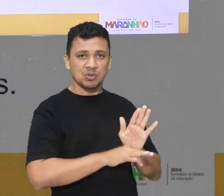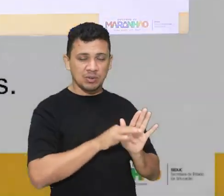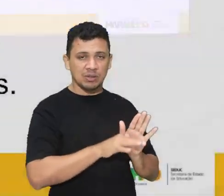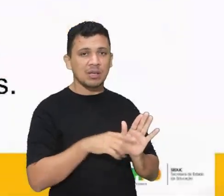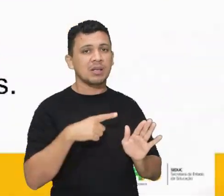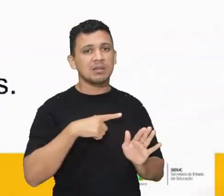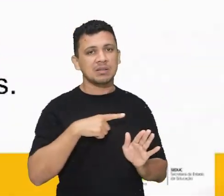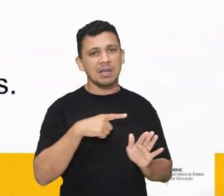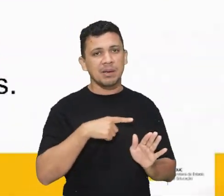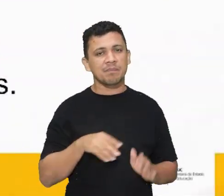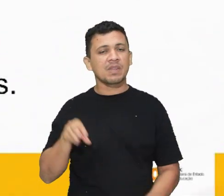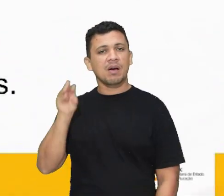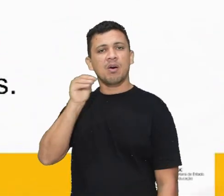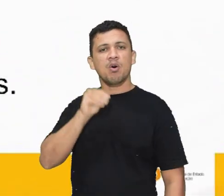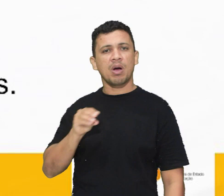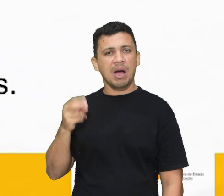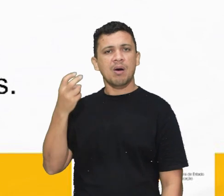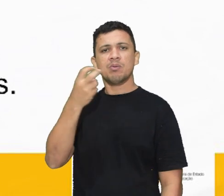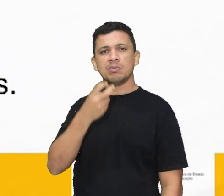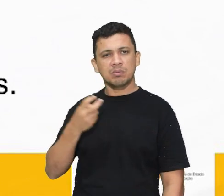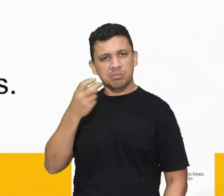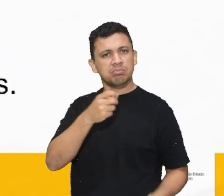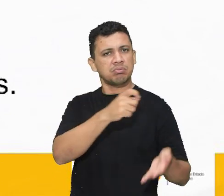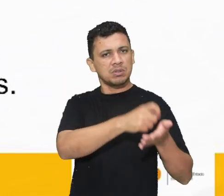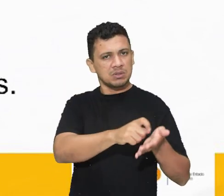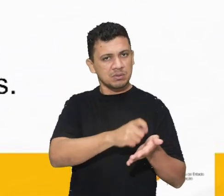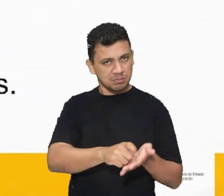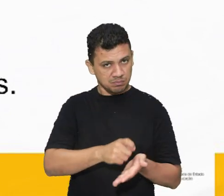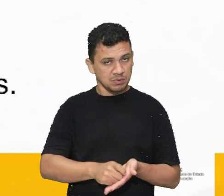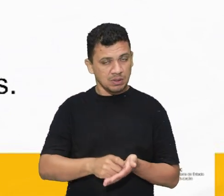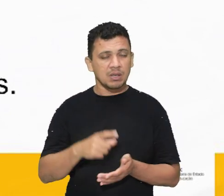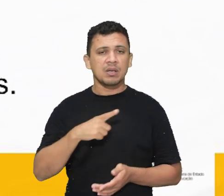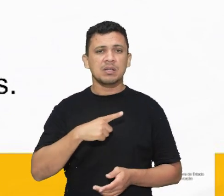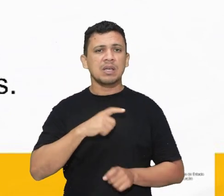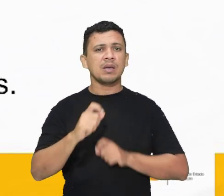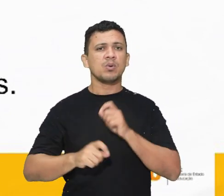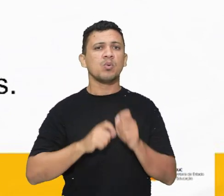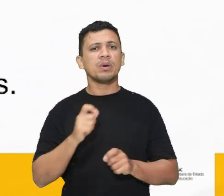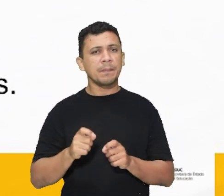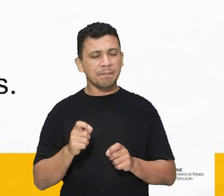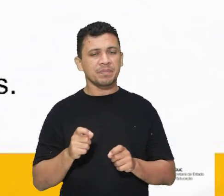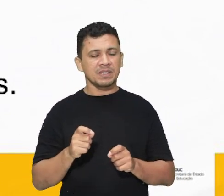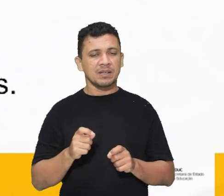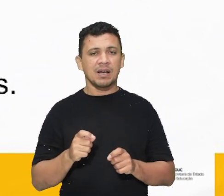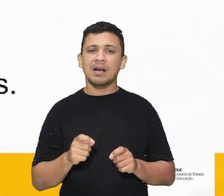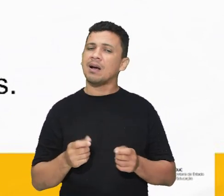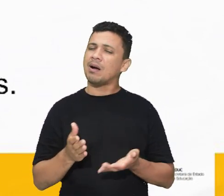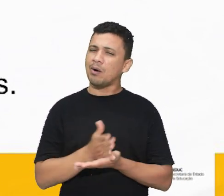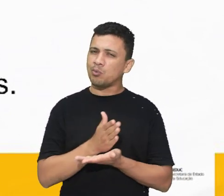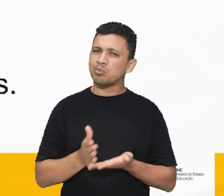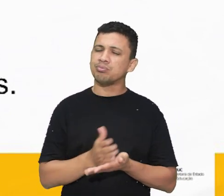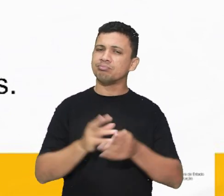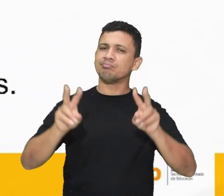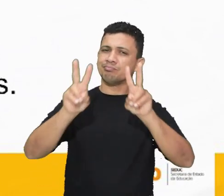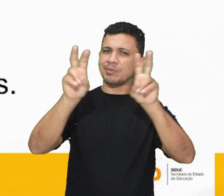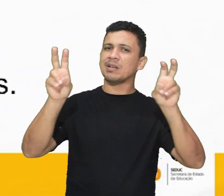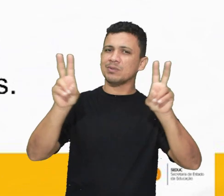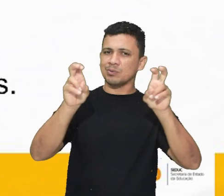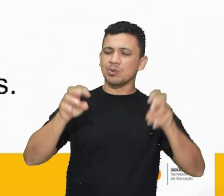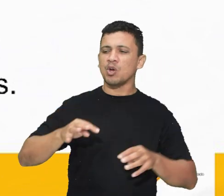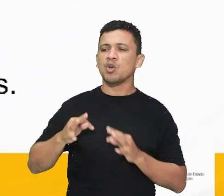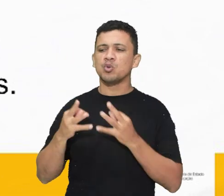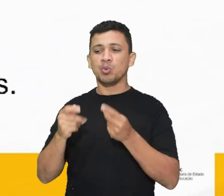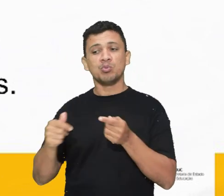sejam orais ou escritos, posicionam-se frente a assuntos que geram consenso